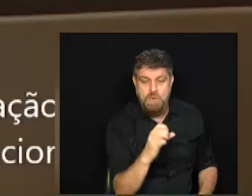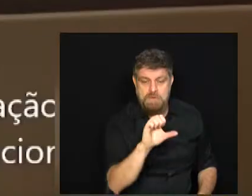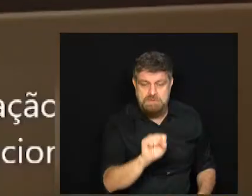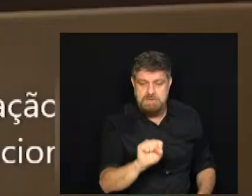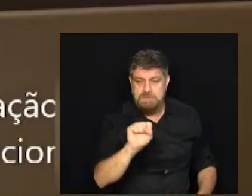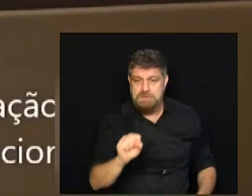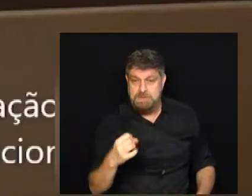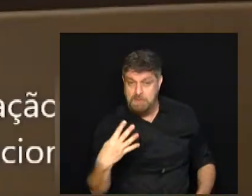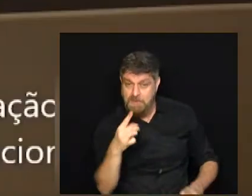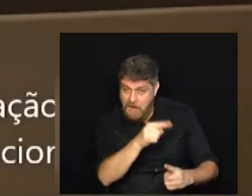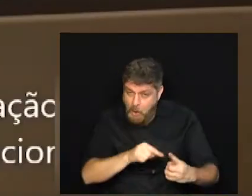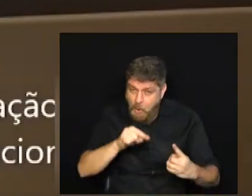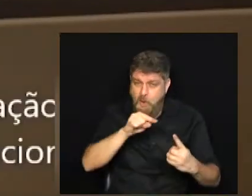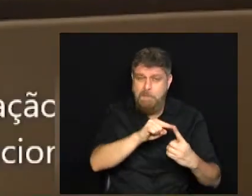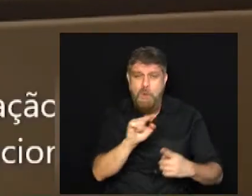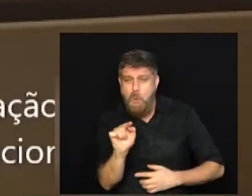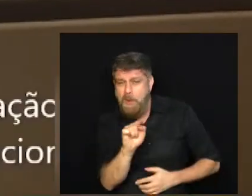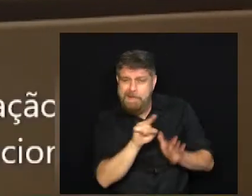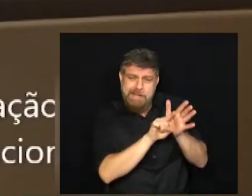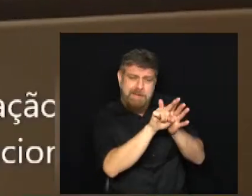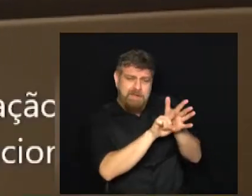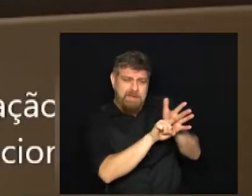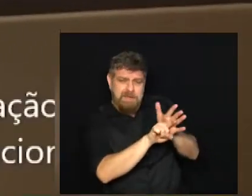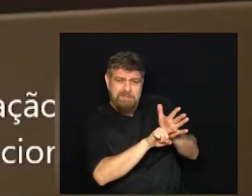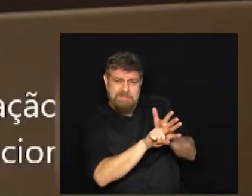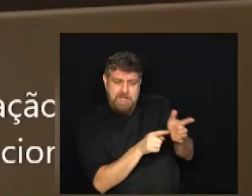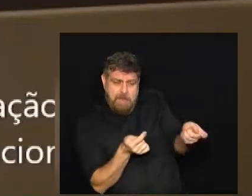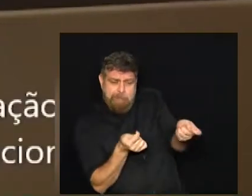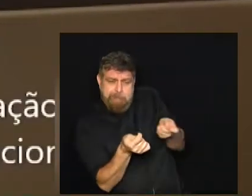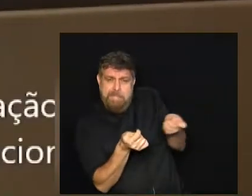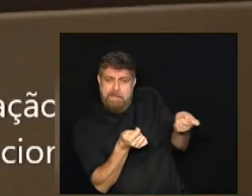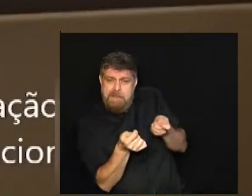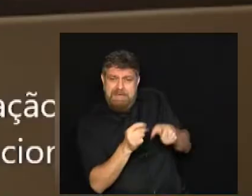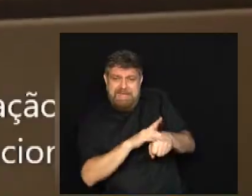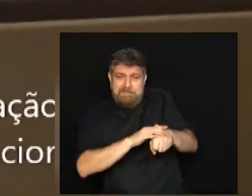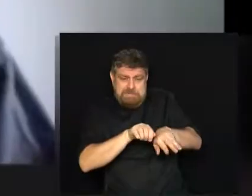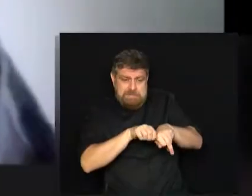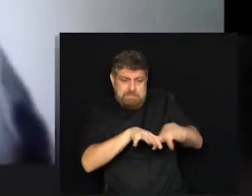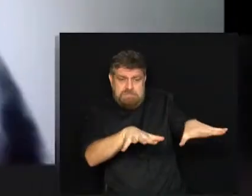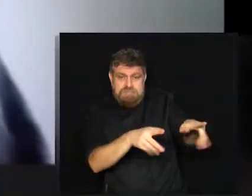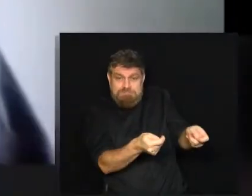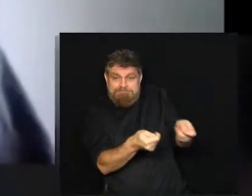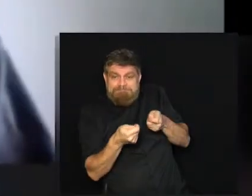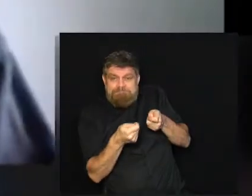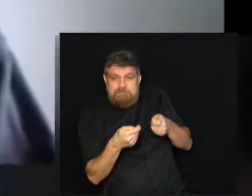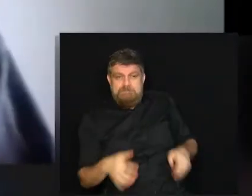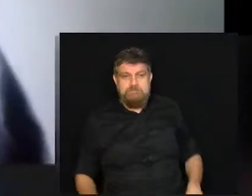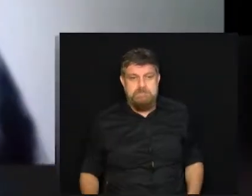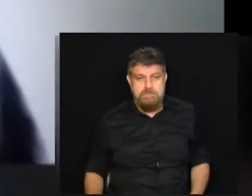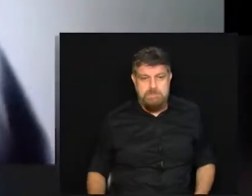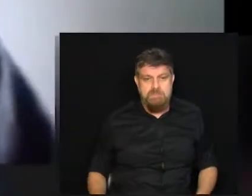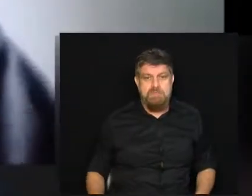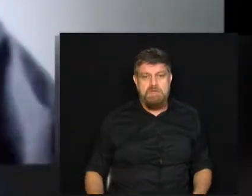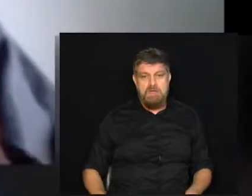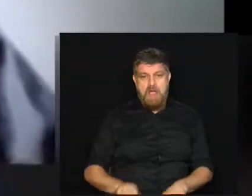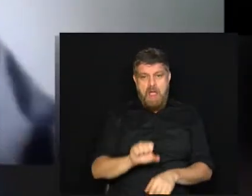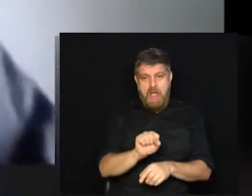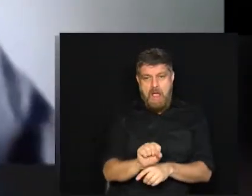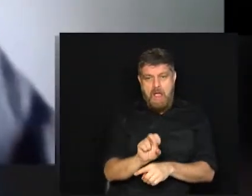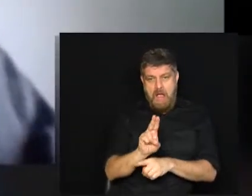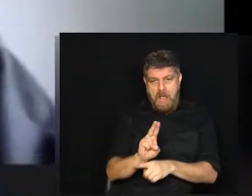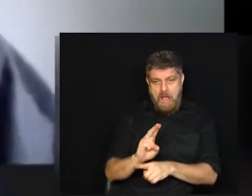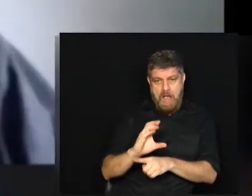1884, com o objetivo de pesquisar e controlar inúmeras doenças. Então a SUSEM tem uma história